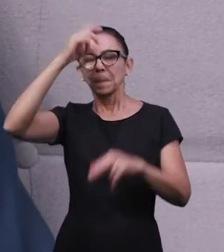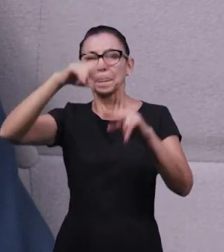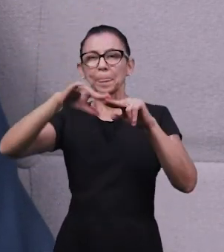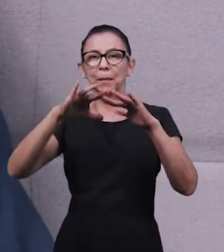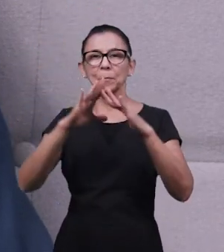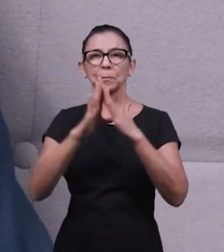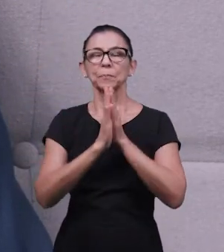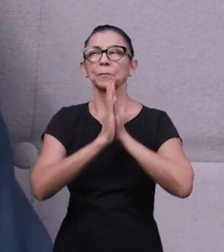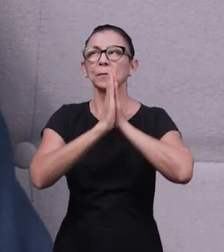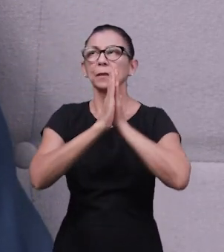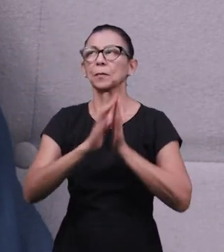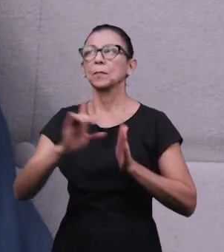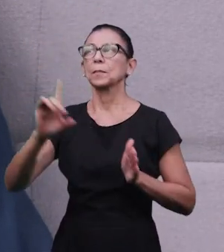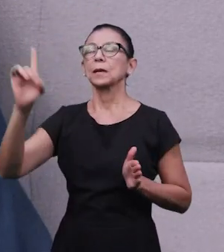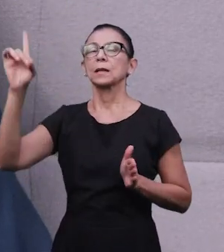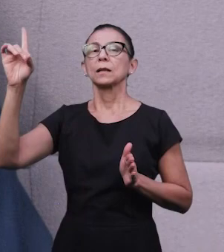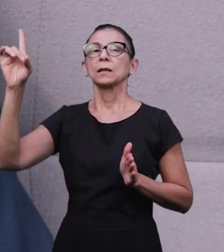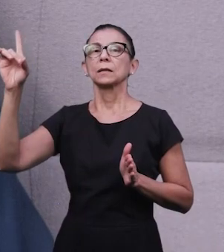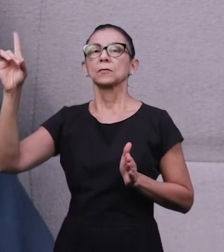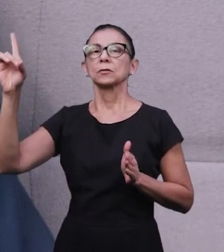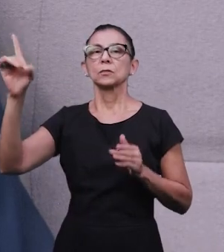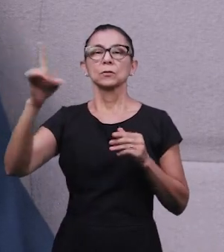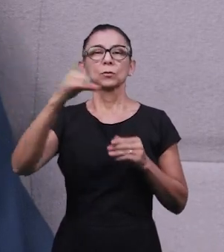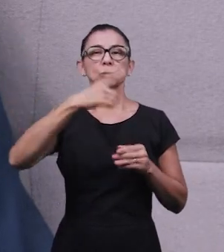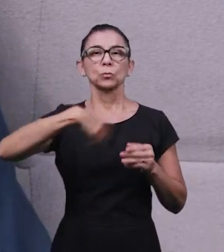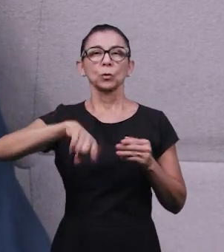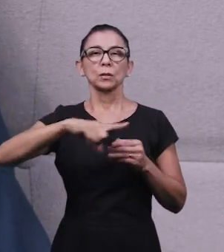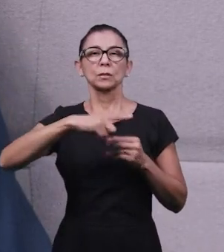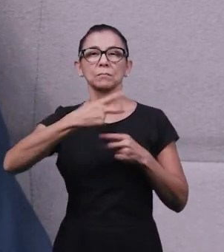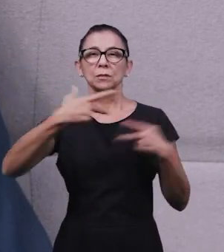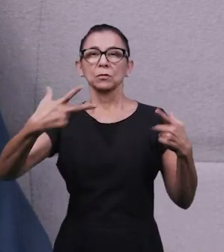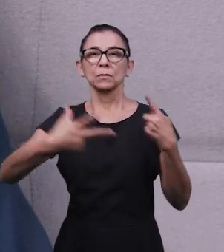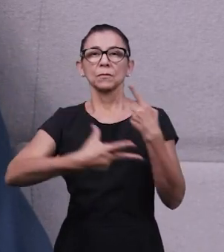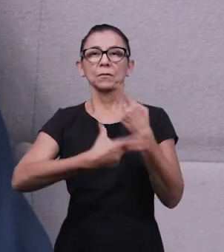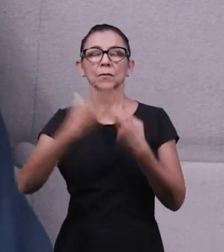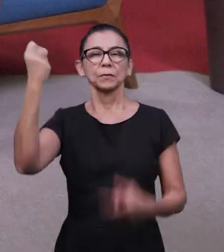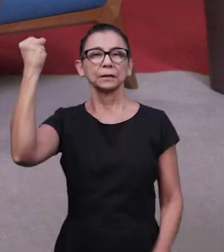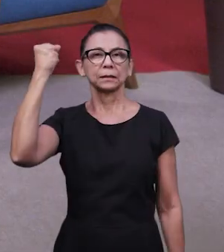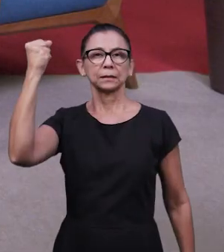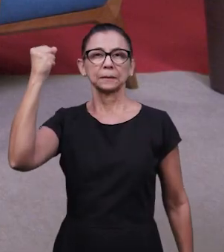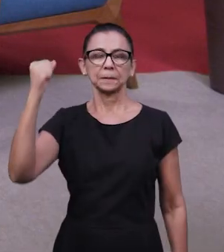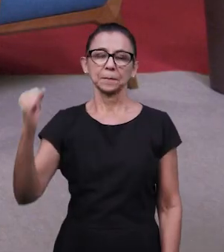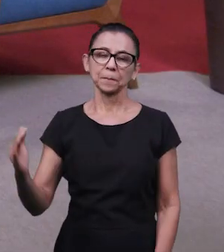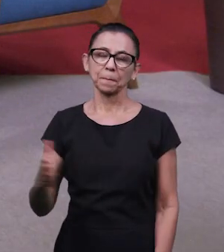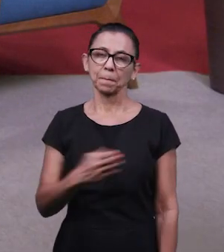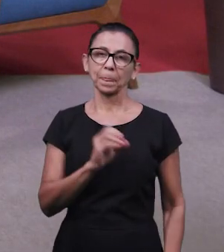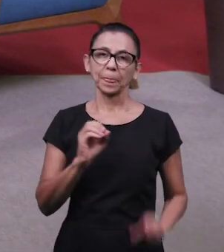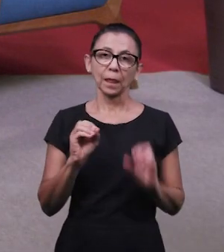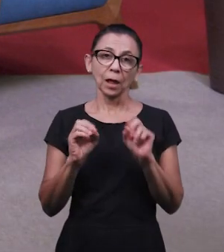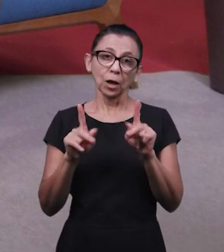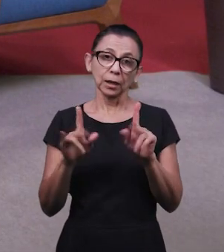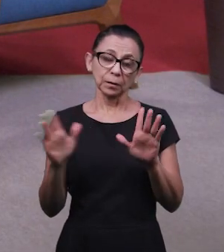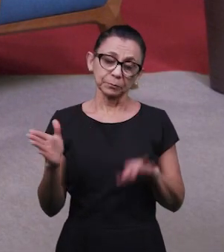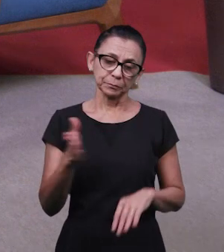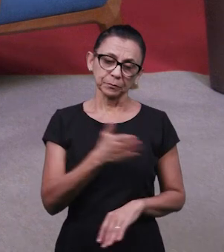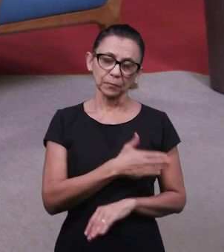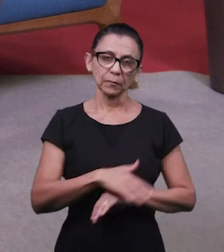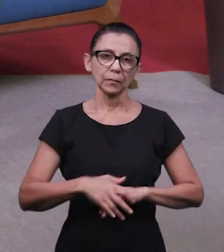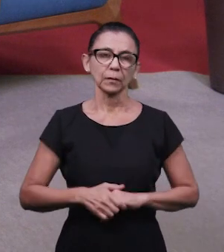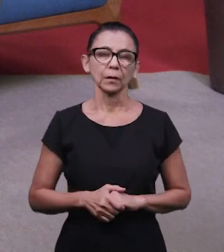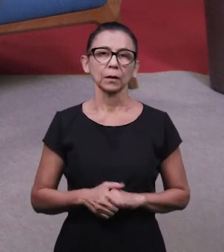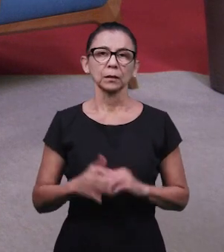mais apegados à operação de Deus pela sua palavra, através da ação